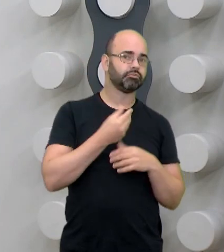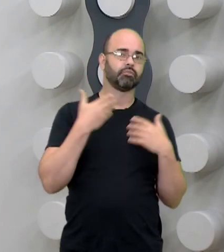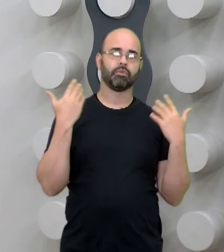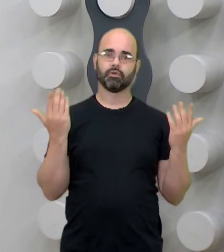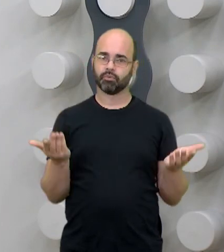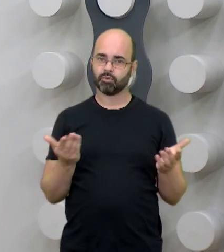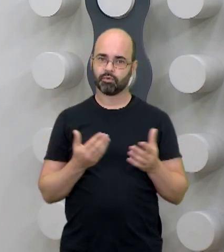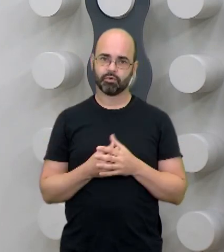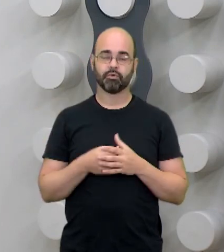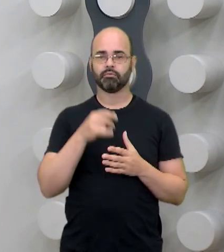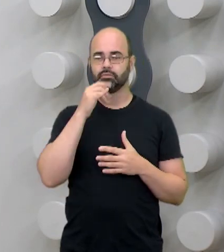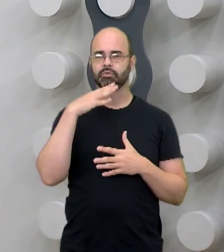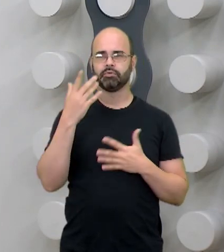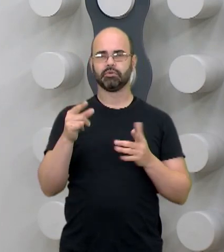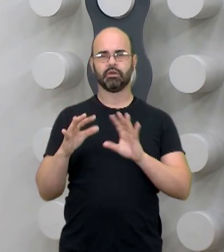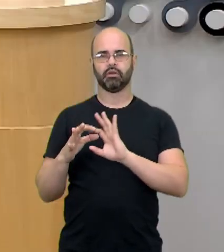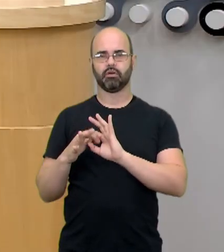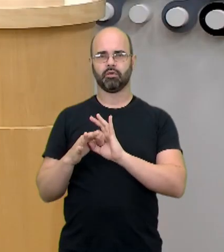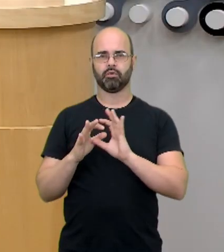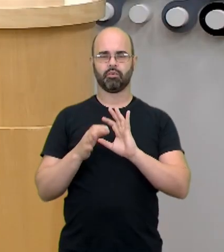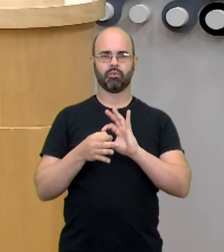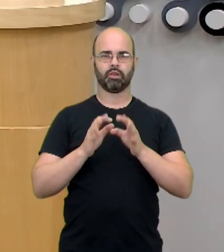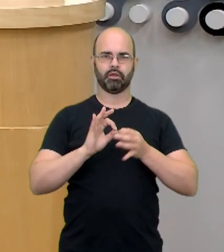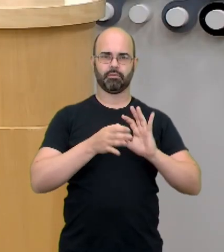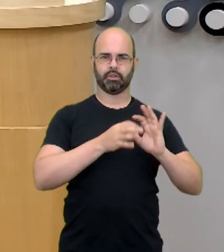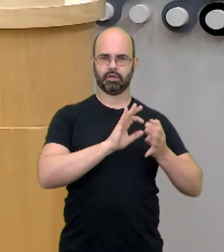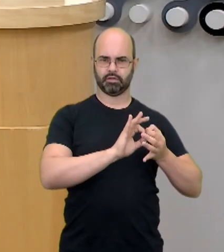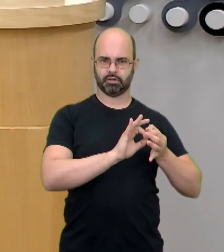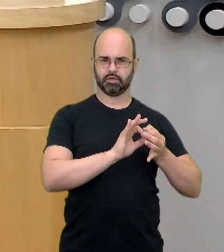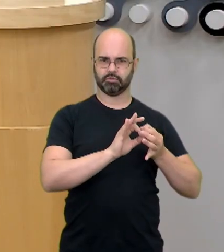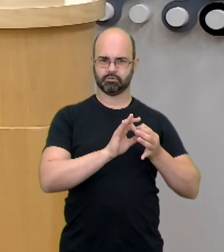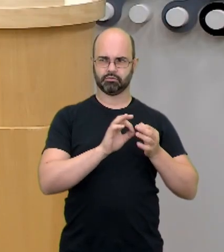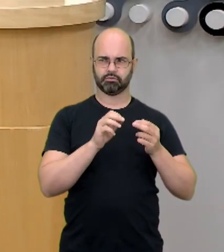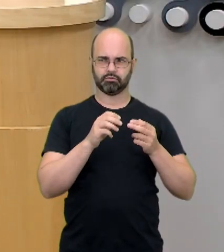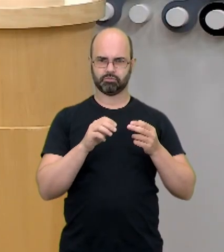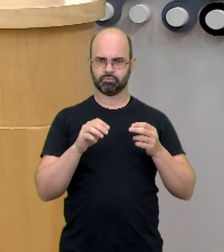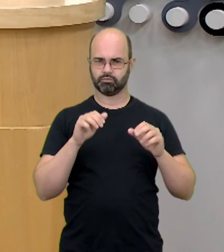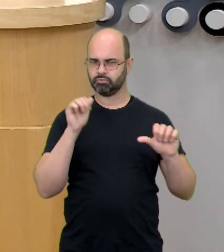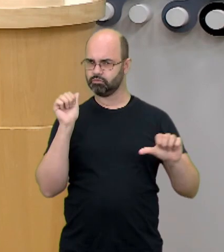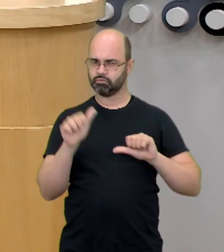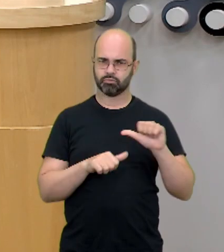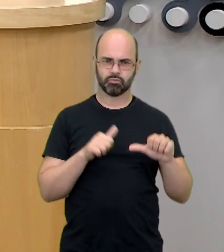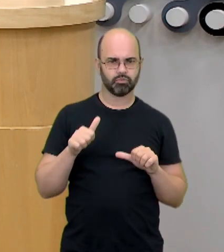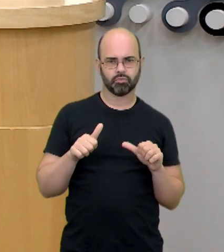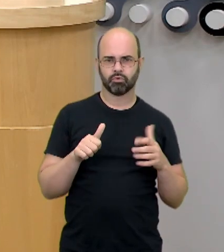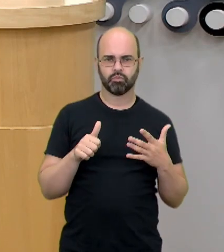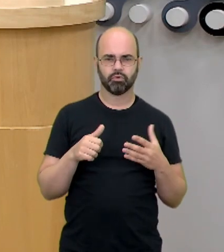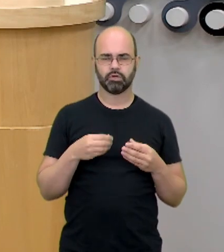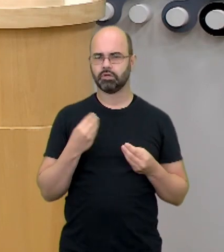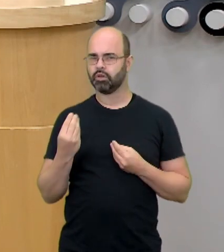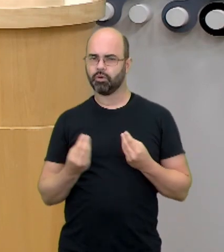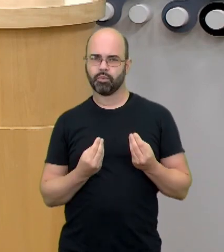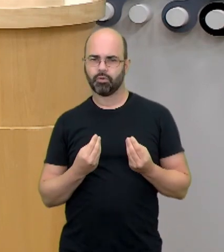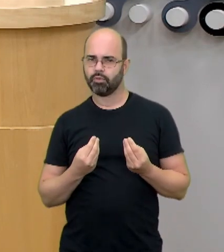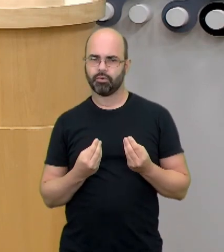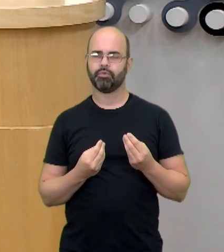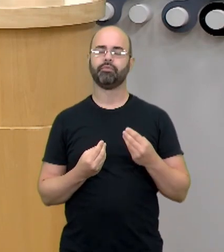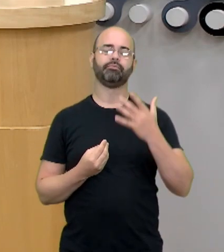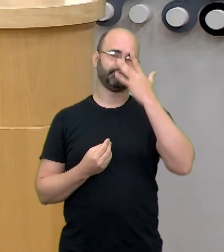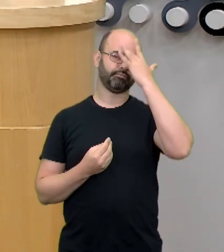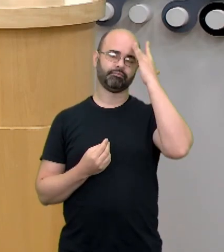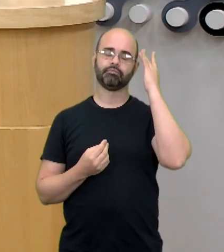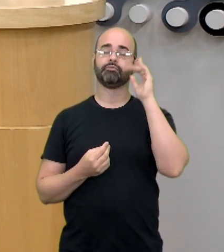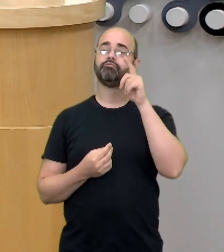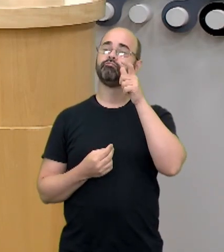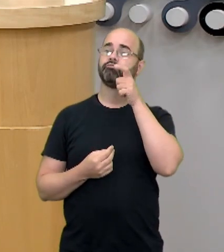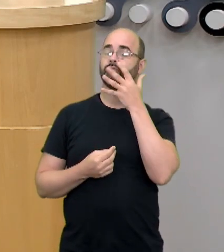questão? Quando chega nas Olimpíadas, parece que o universo ele muda um pouquinho, aí, o universo esportivo, então perceber como é que isso funciona na vida deles. E só mais